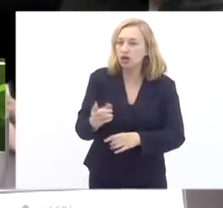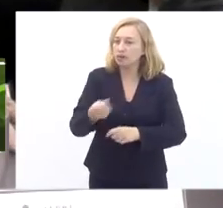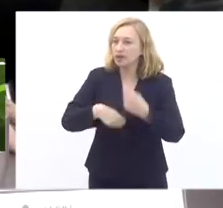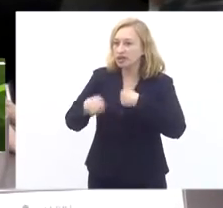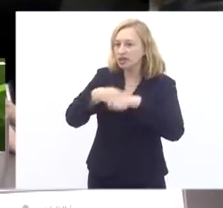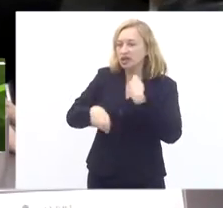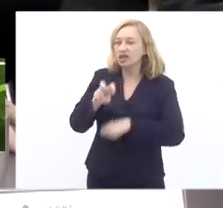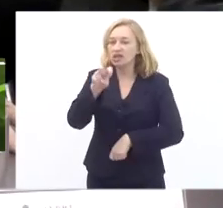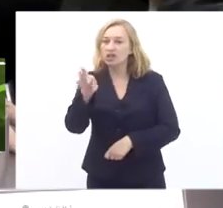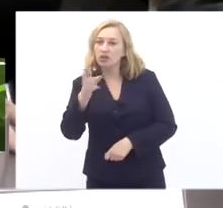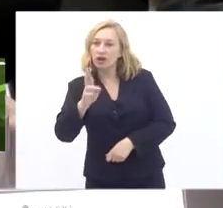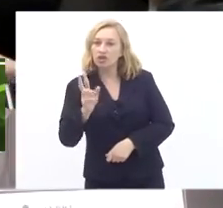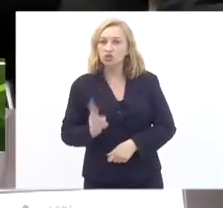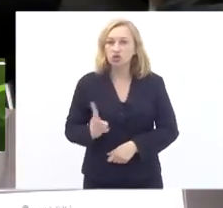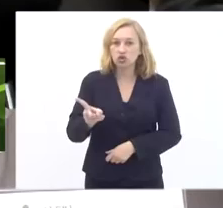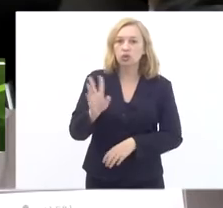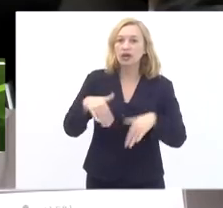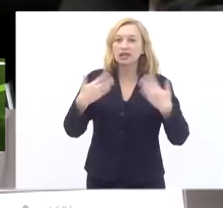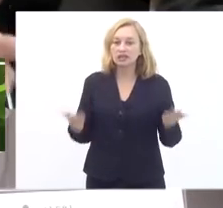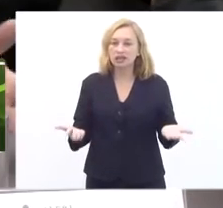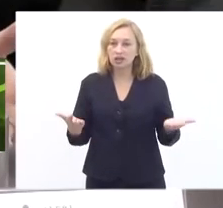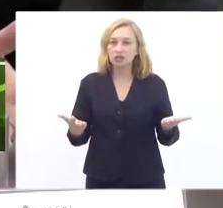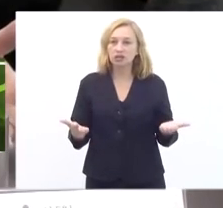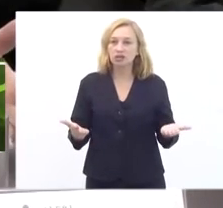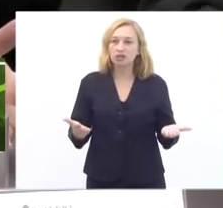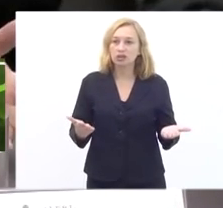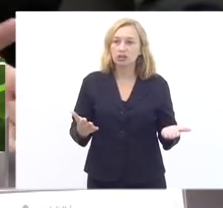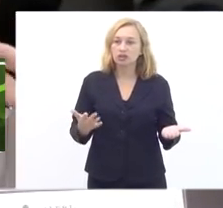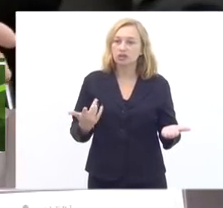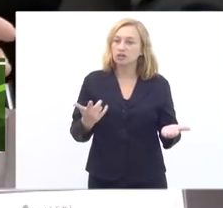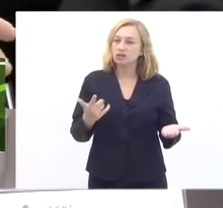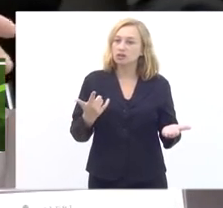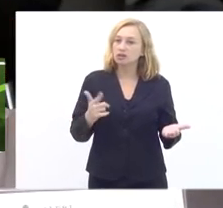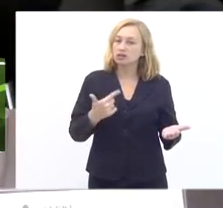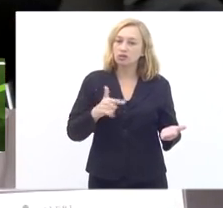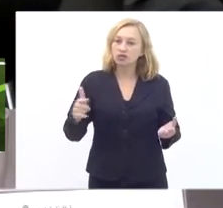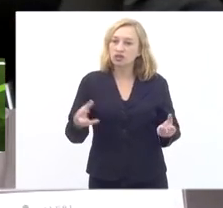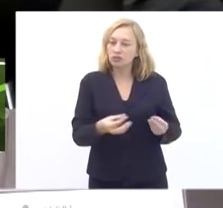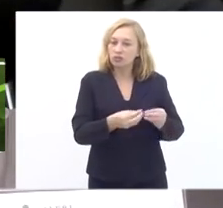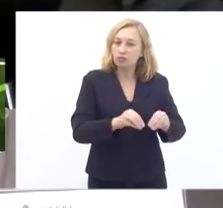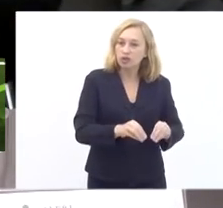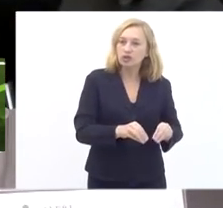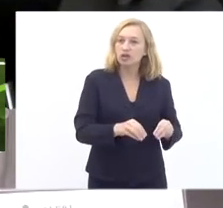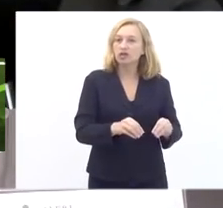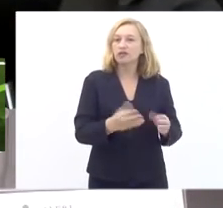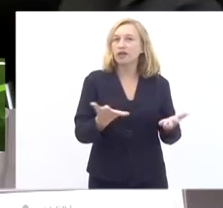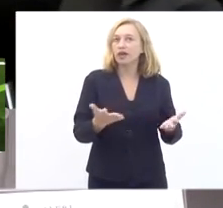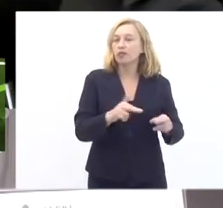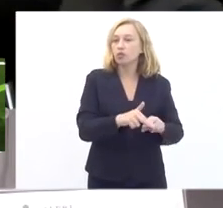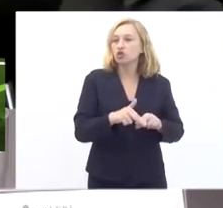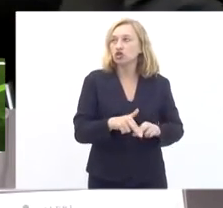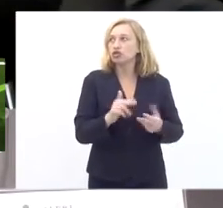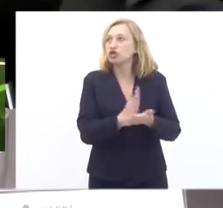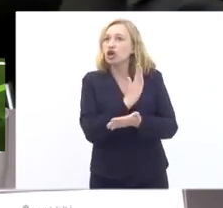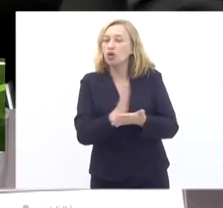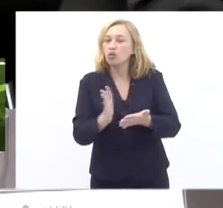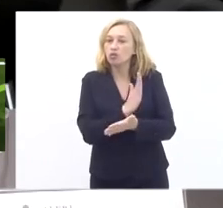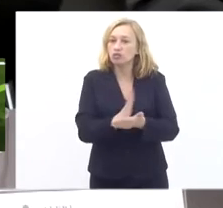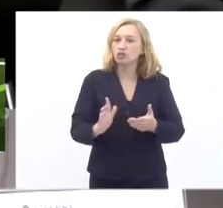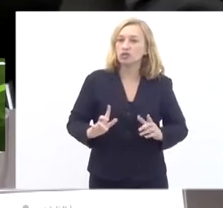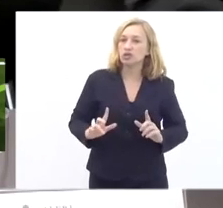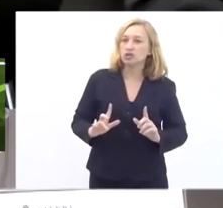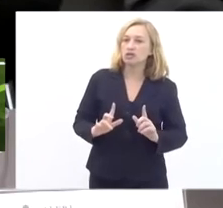os 5 reais permanecem. Então, ele não gerou a consequência decorrente, vamos dizer, de alguma inação.